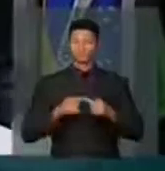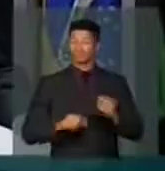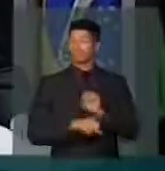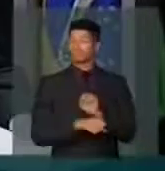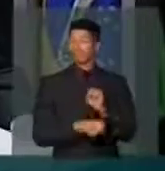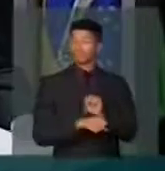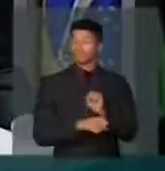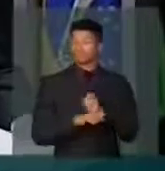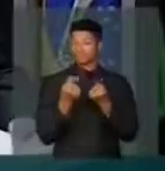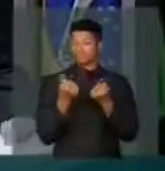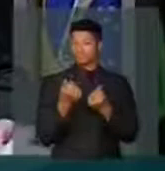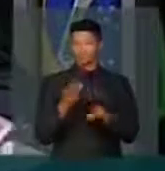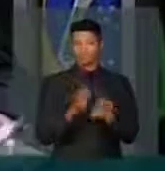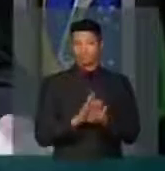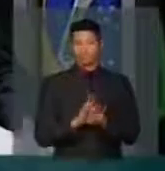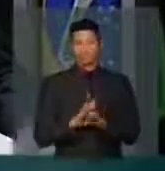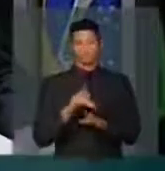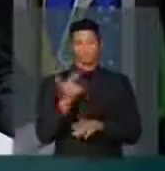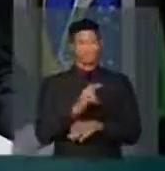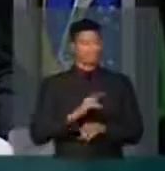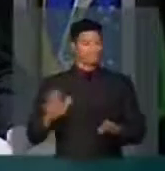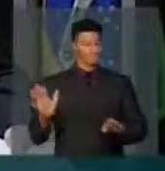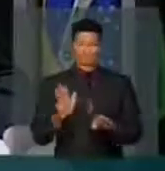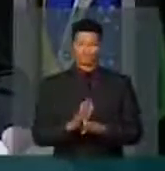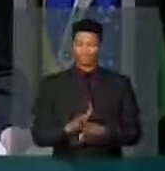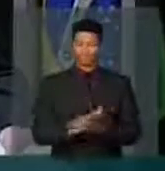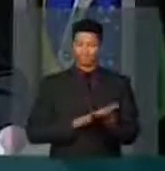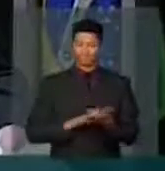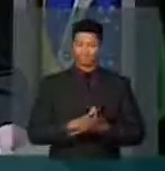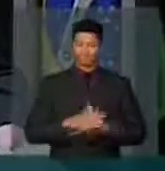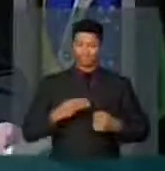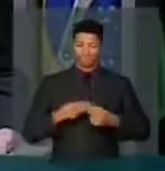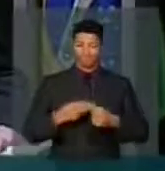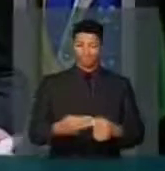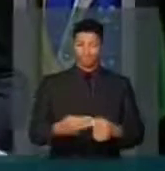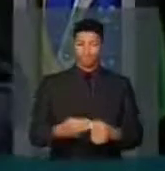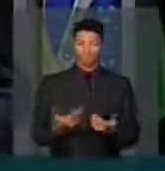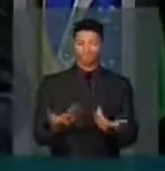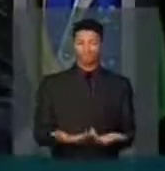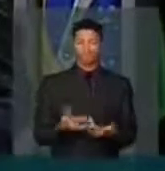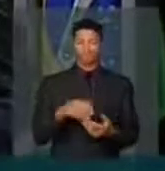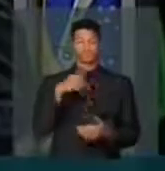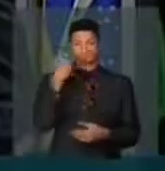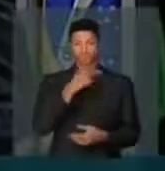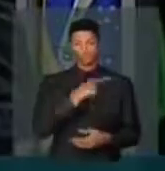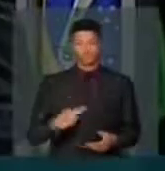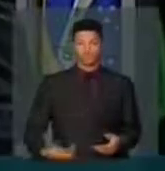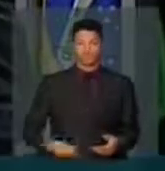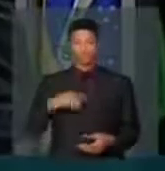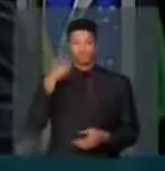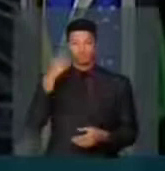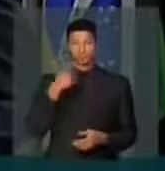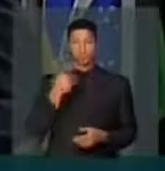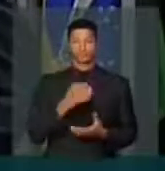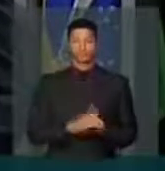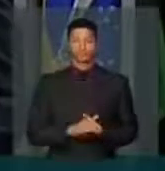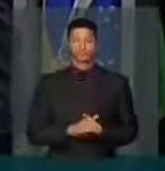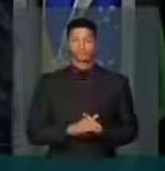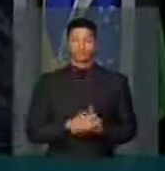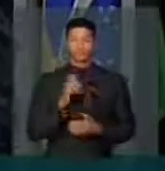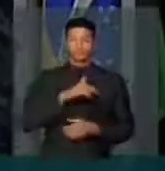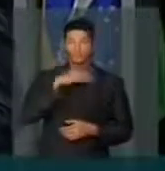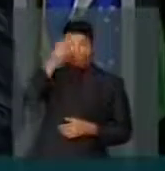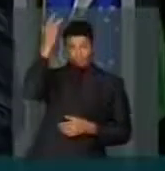aguardando as verbas chegarem. E não chegam as verbas nesses municípios, caro presidente, caros deputados. É